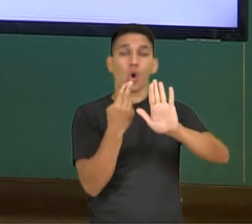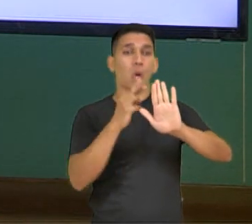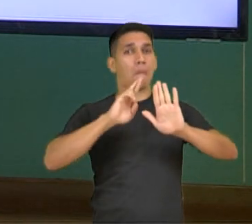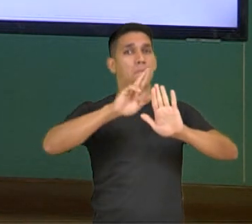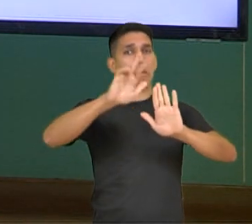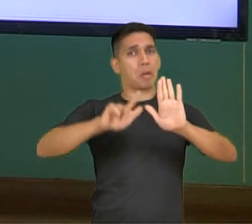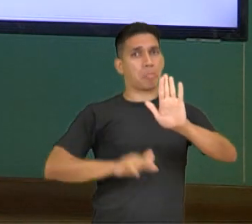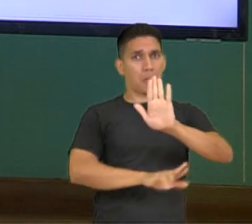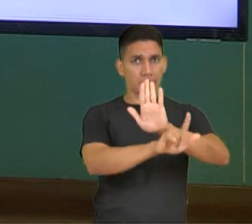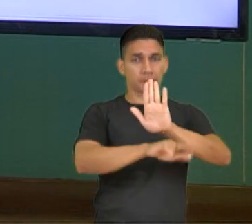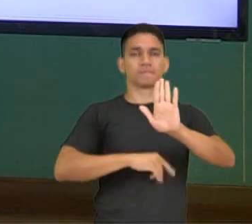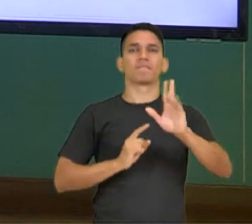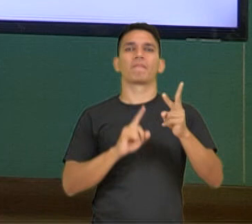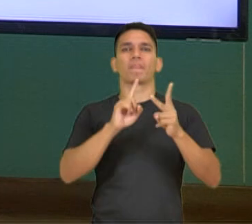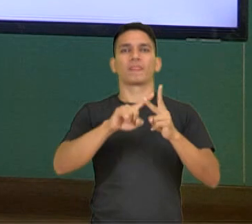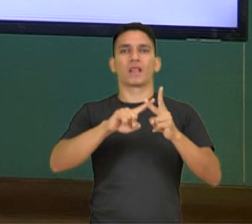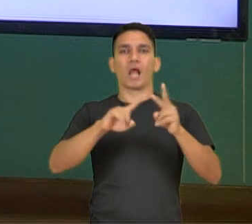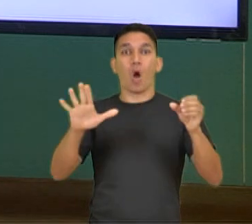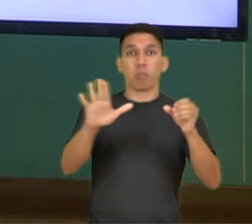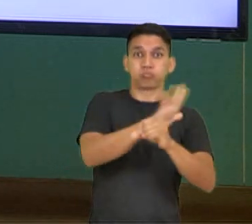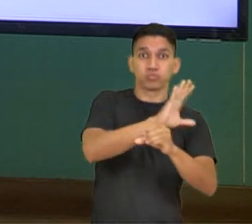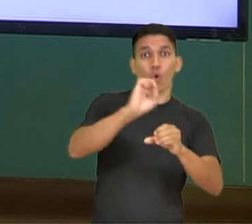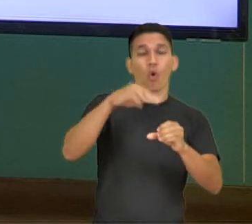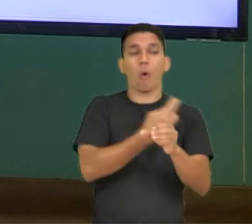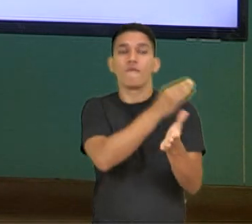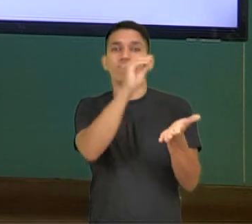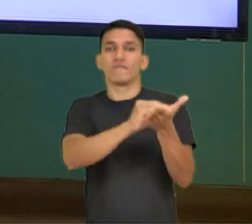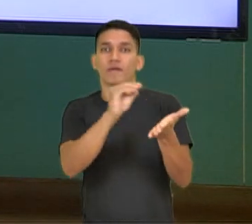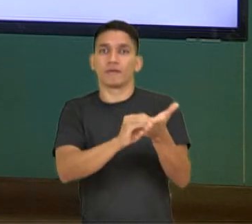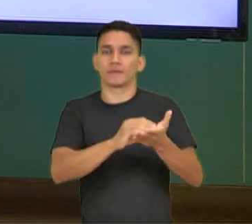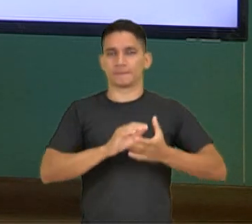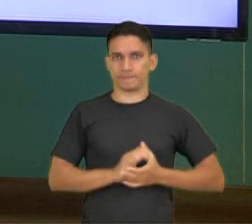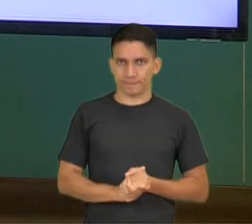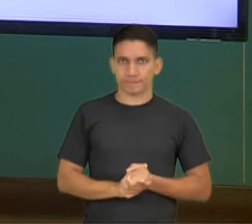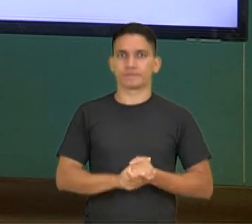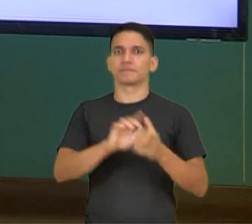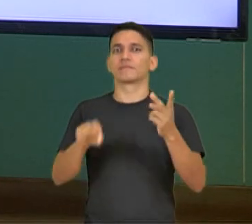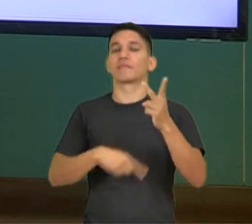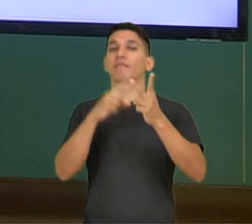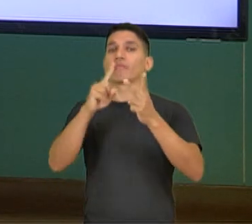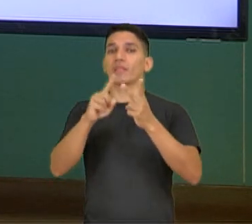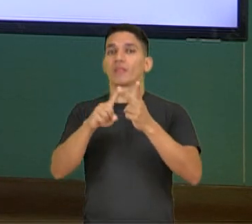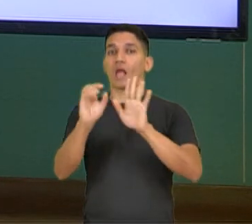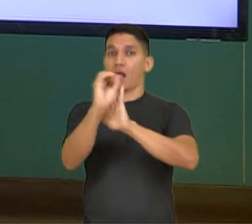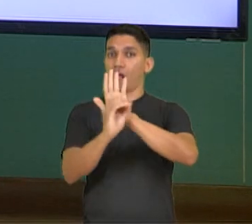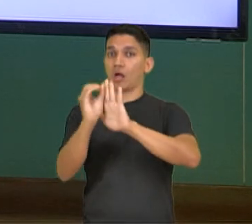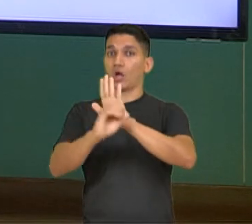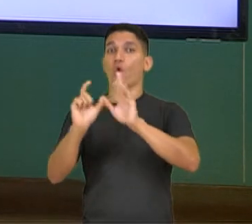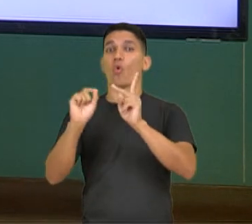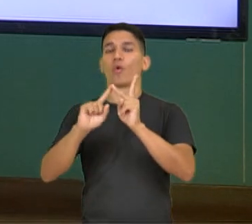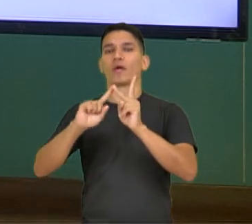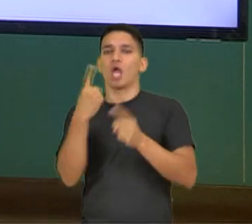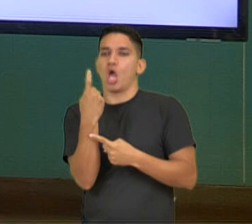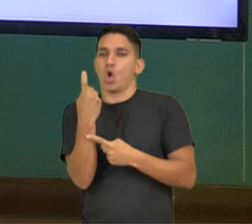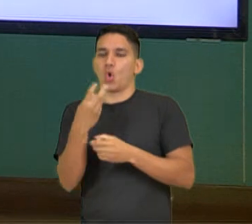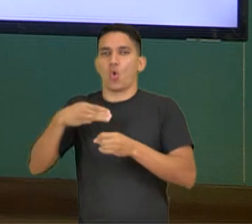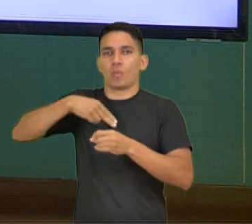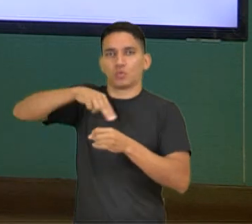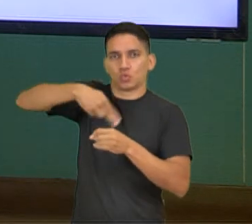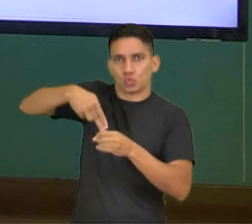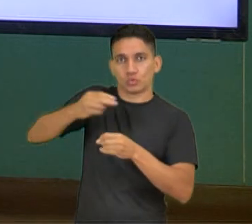heterocíclicas, saturadas ou insaturadas. E as aromáticas são classificadas em mononuclear